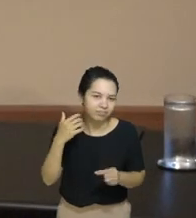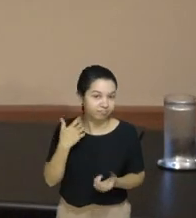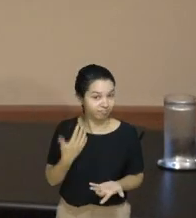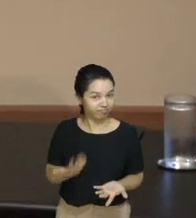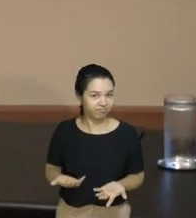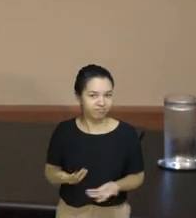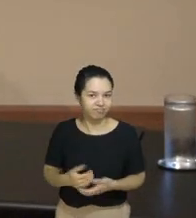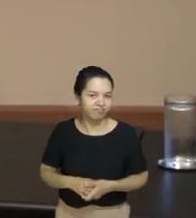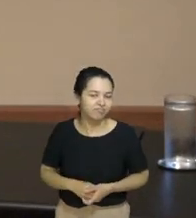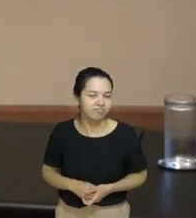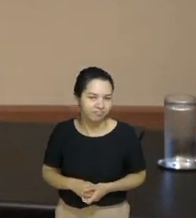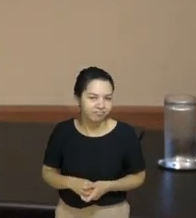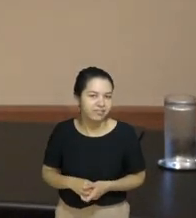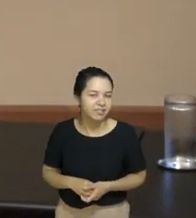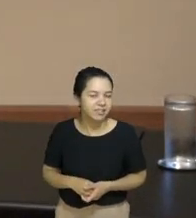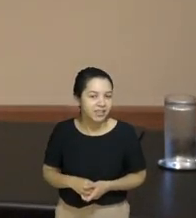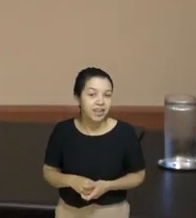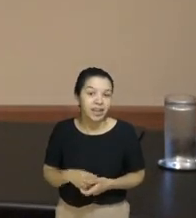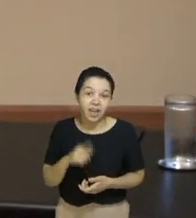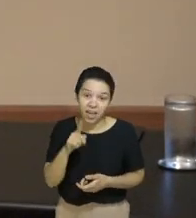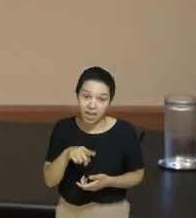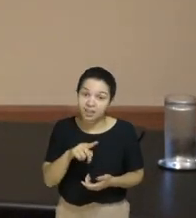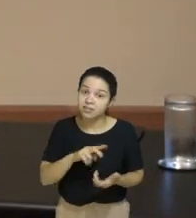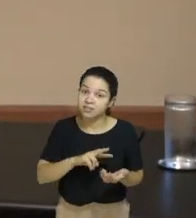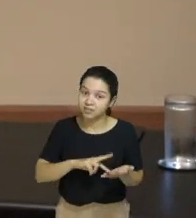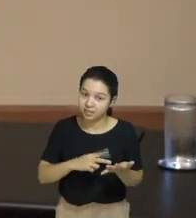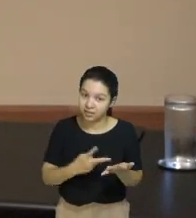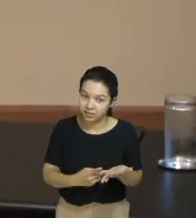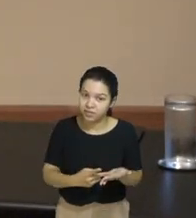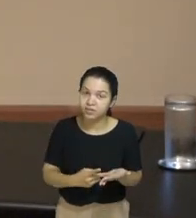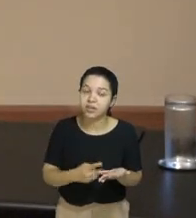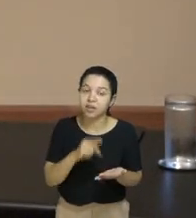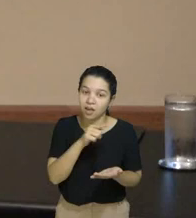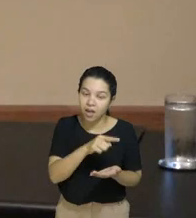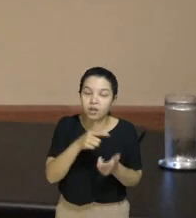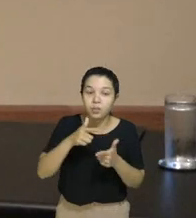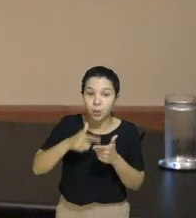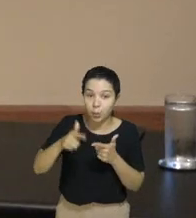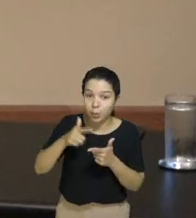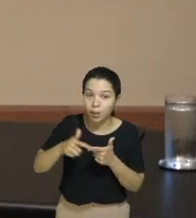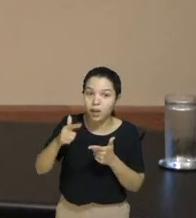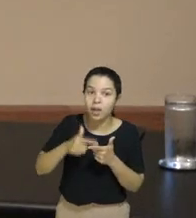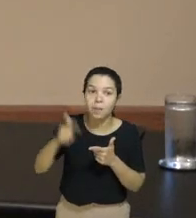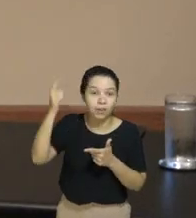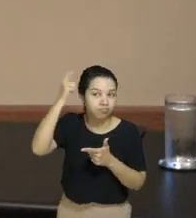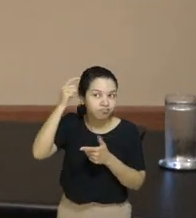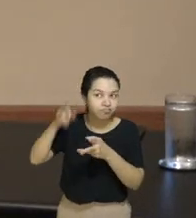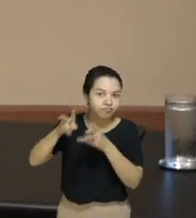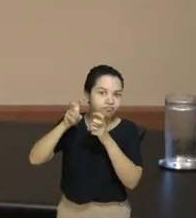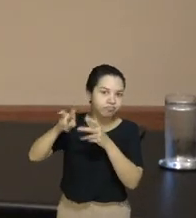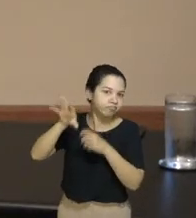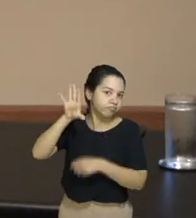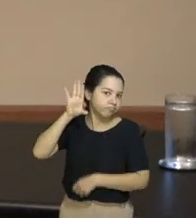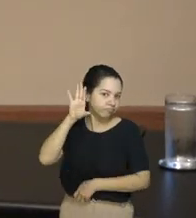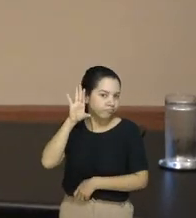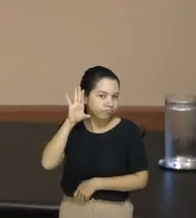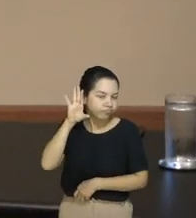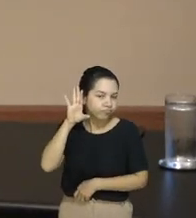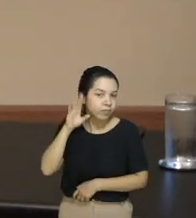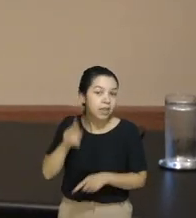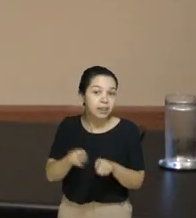Tá? Isso é um sinal assim, ó, bem processamento. Troca de letras na